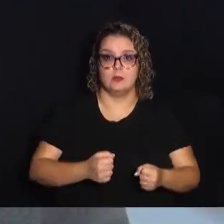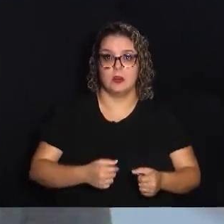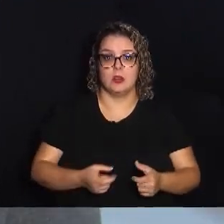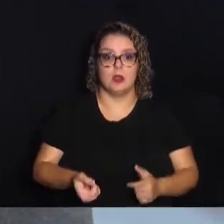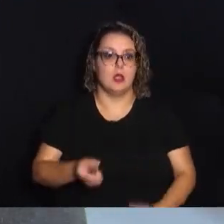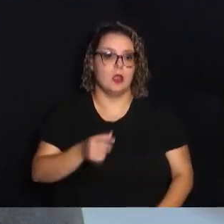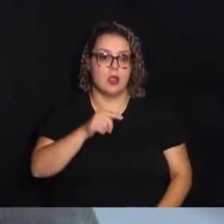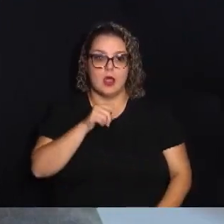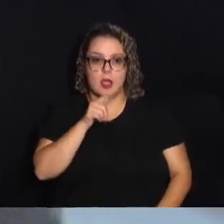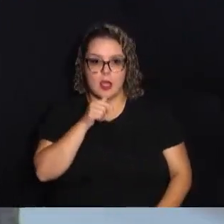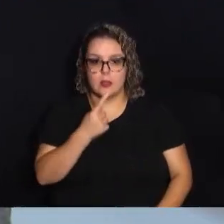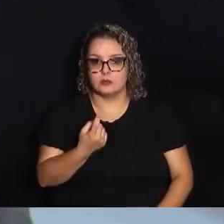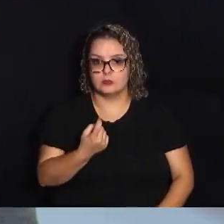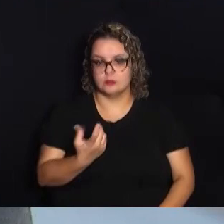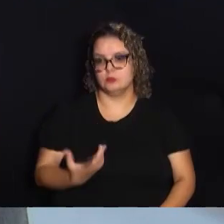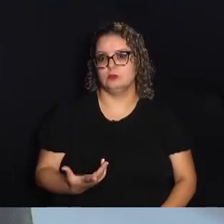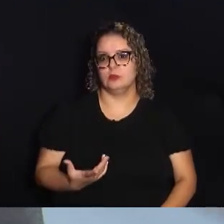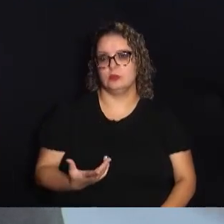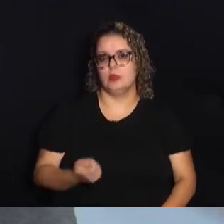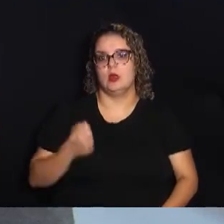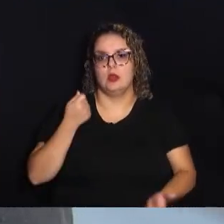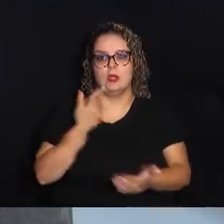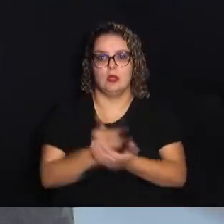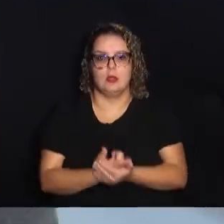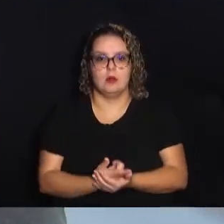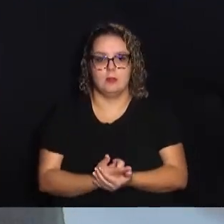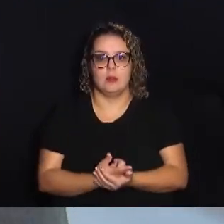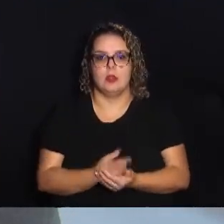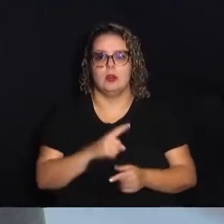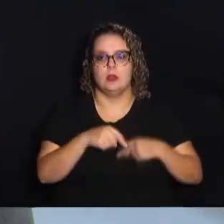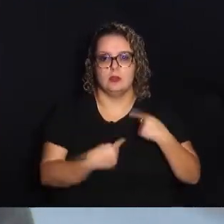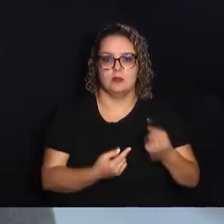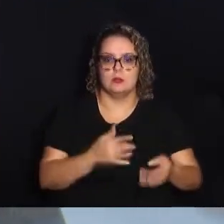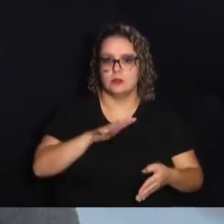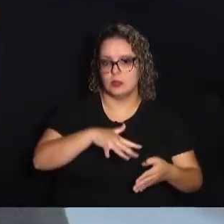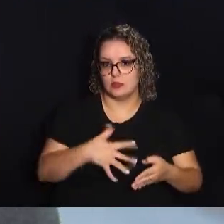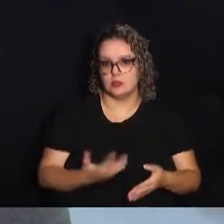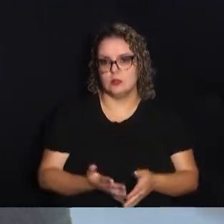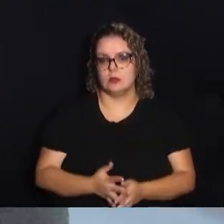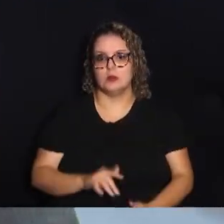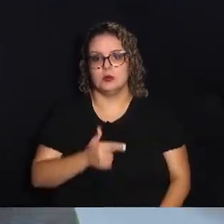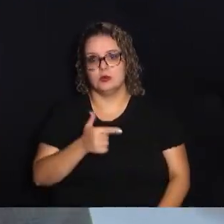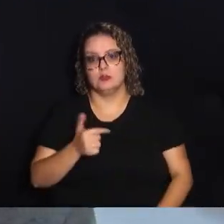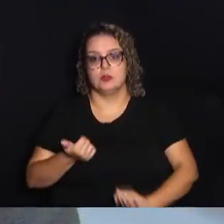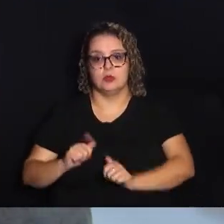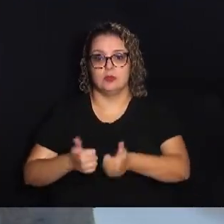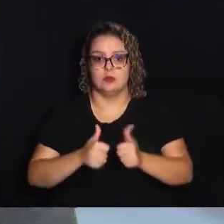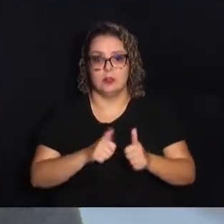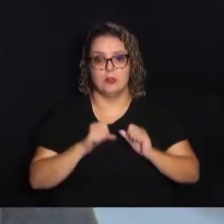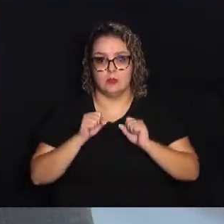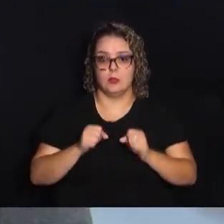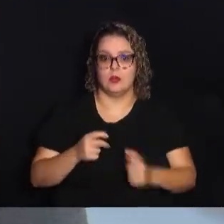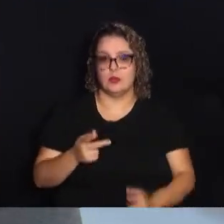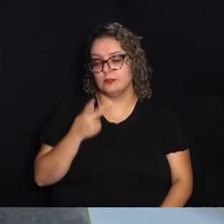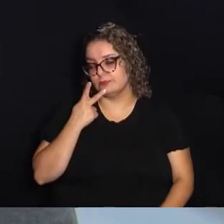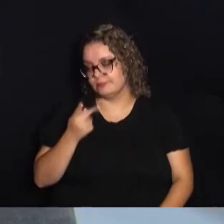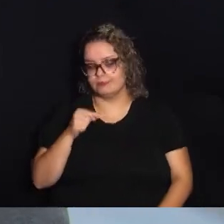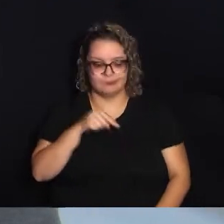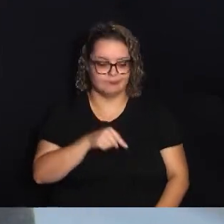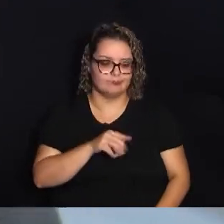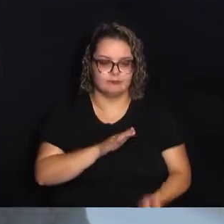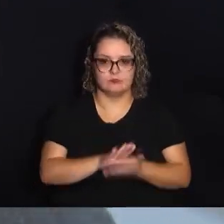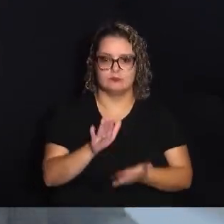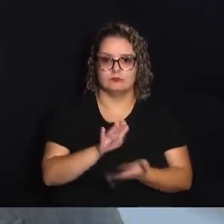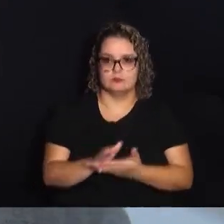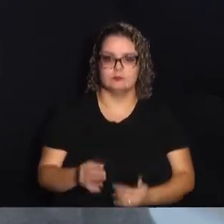todos apartamento a água vem numa conta só e você acaba pagando a conta de outro sem aquela aquele balanço que você pode